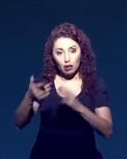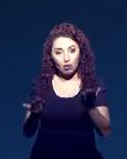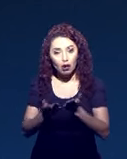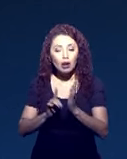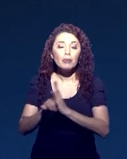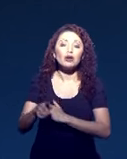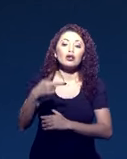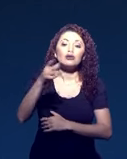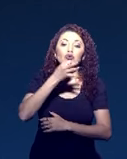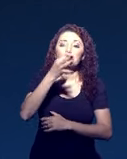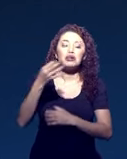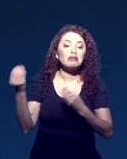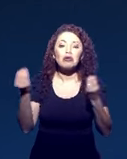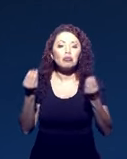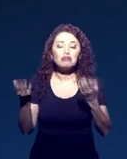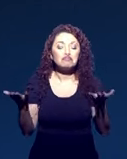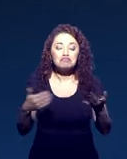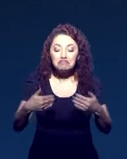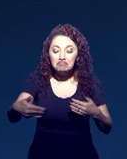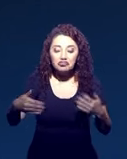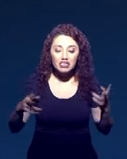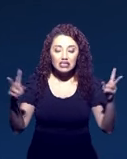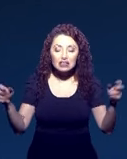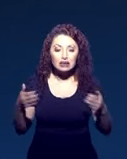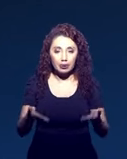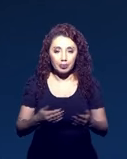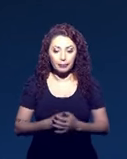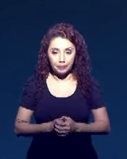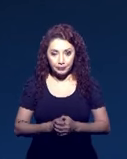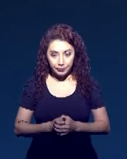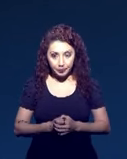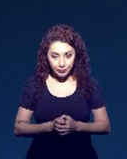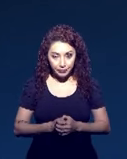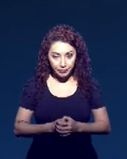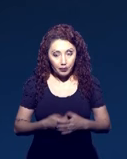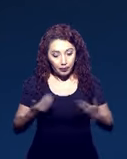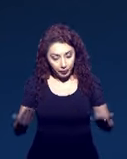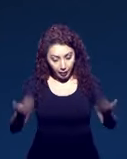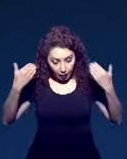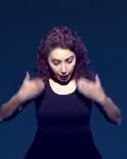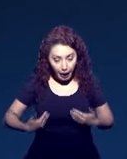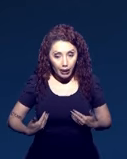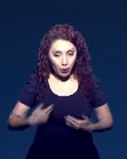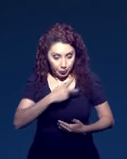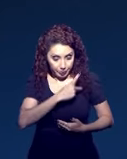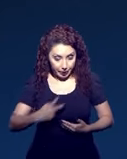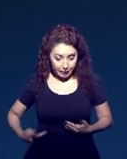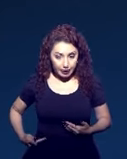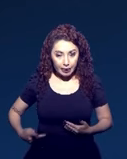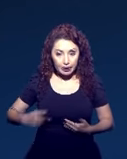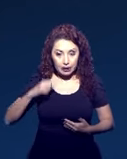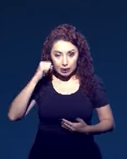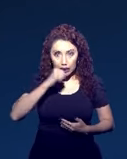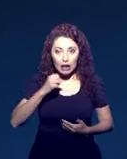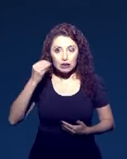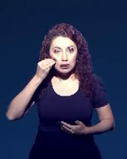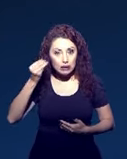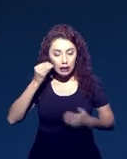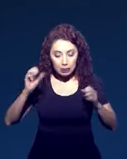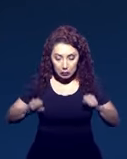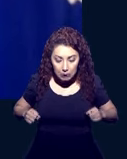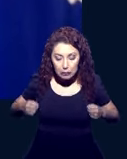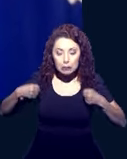questão na sua visão bom o que eu faço como presidente do senado é buscar defender boas causas e nesse caso